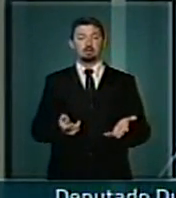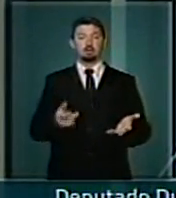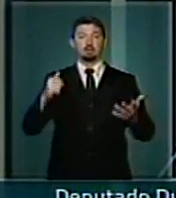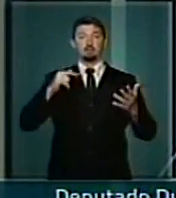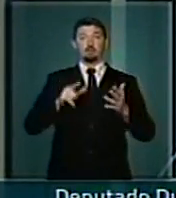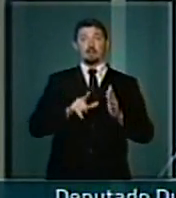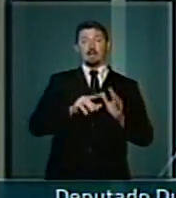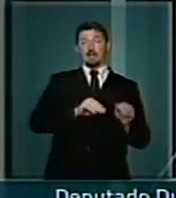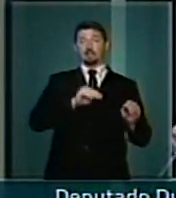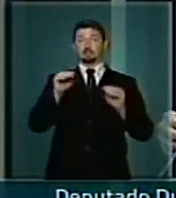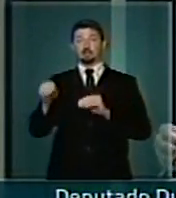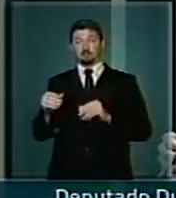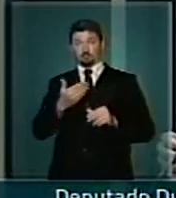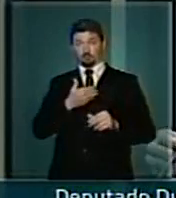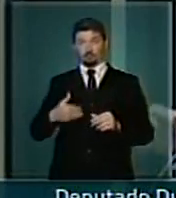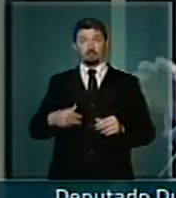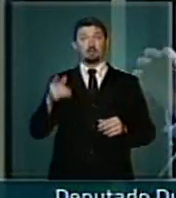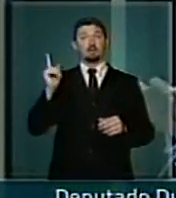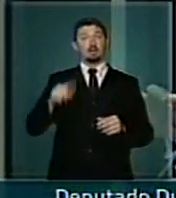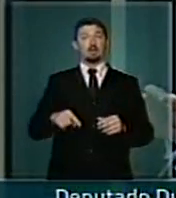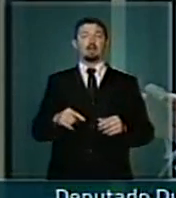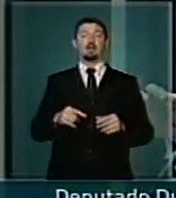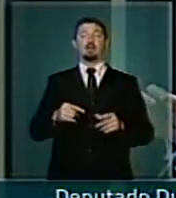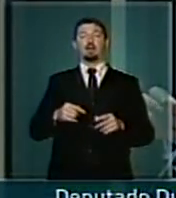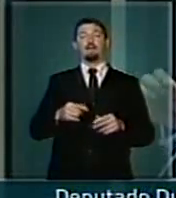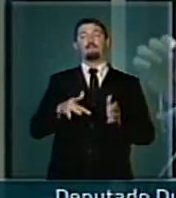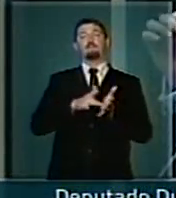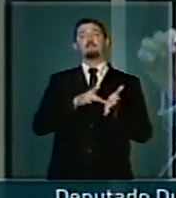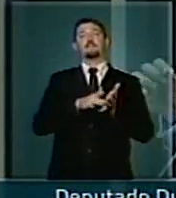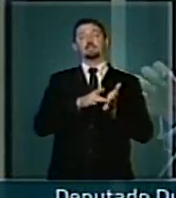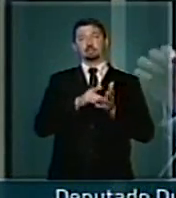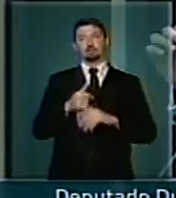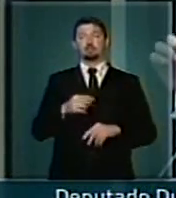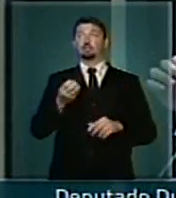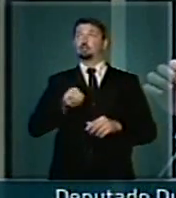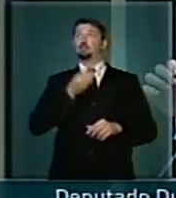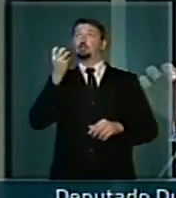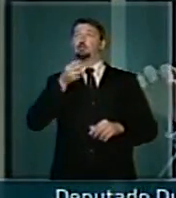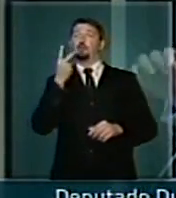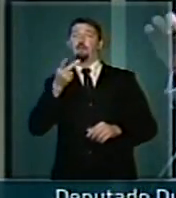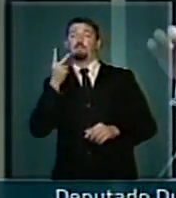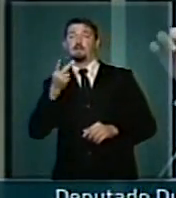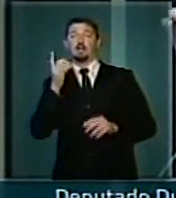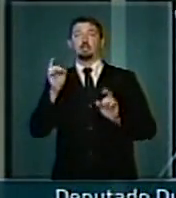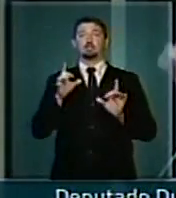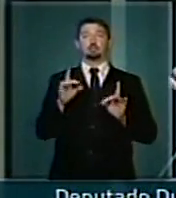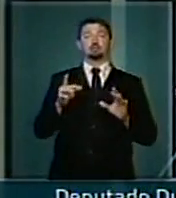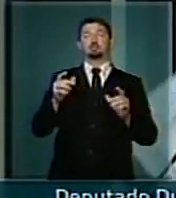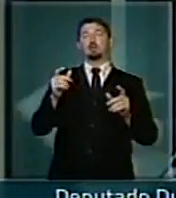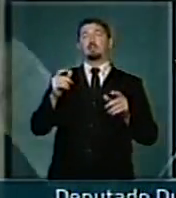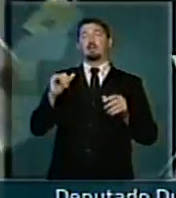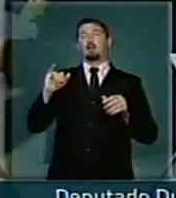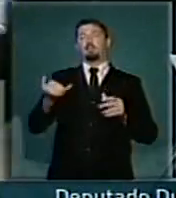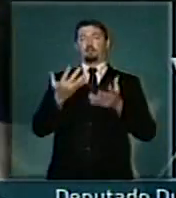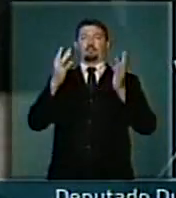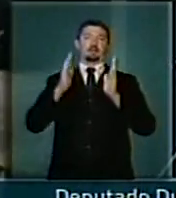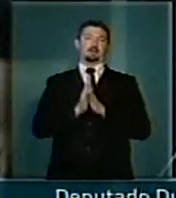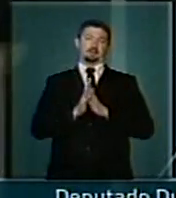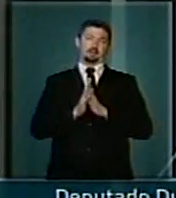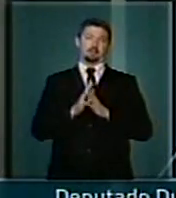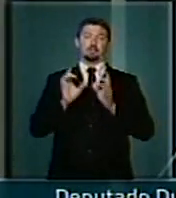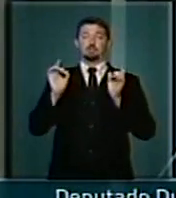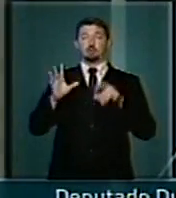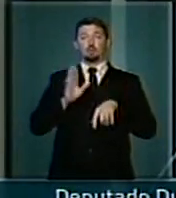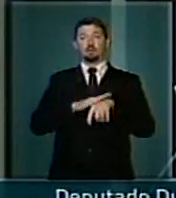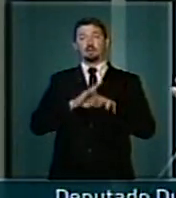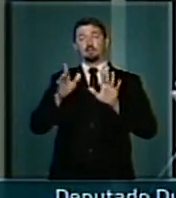pelo governo é uma faxina de fachada, um discurso adotado por conveniência, apenas